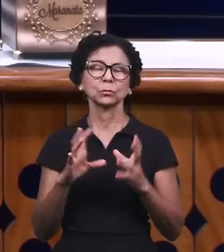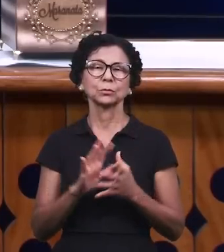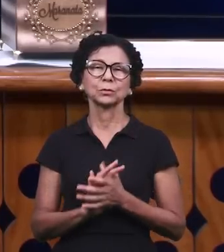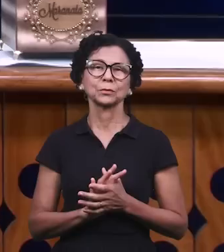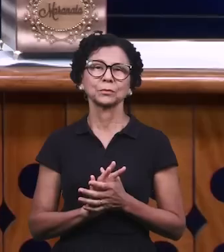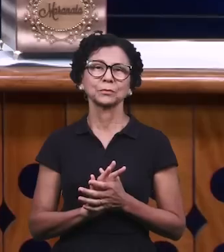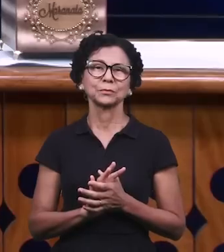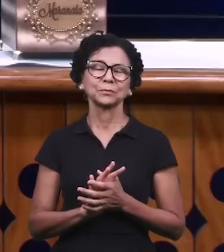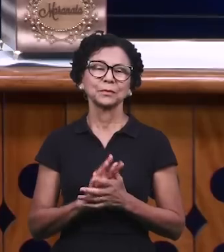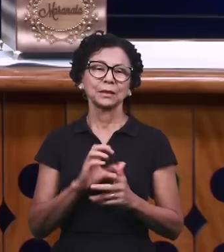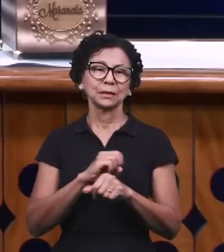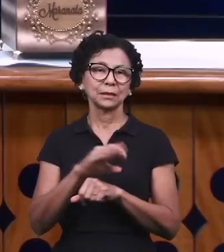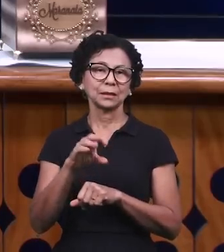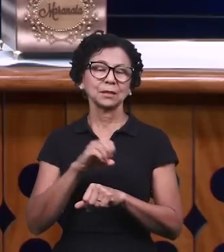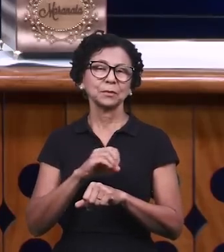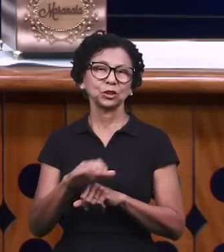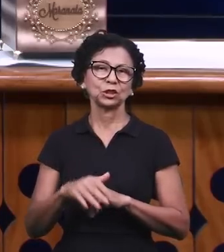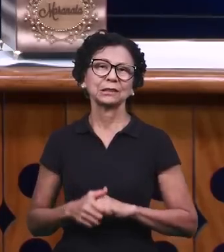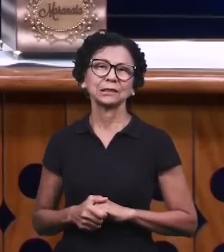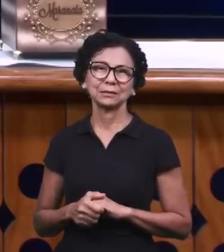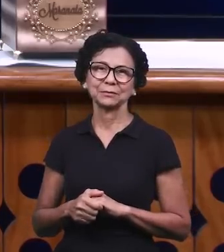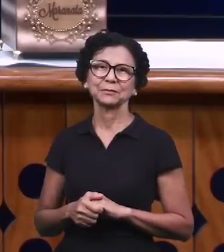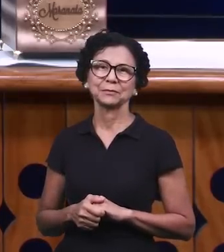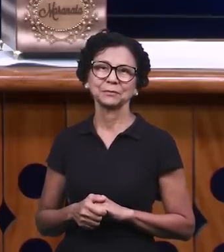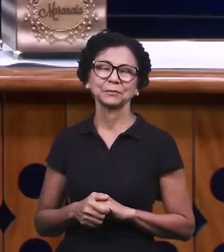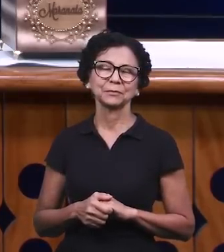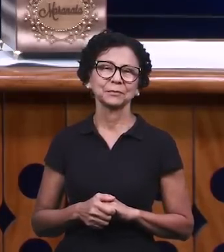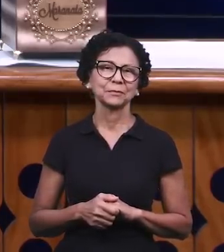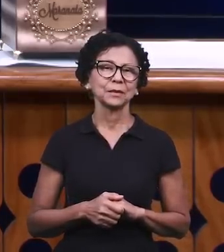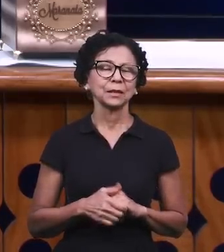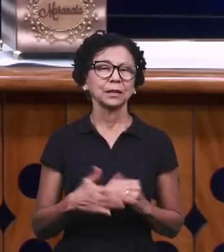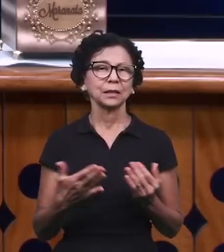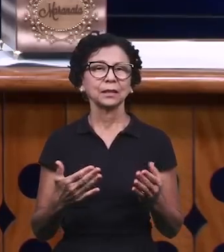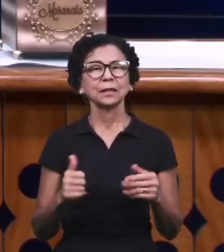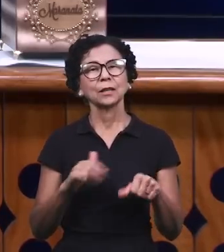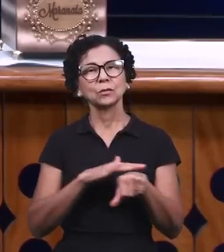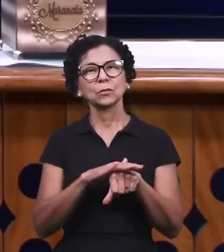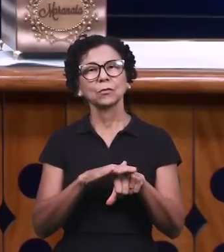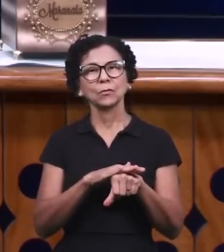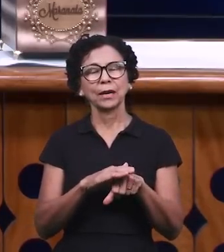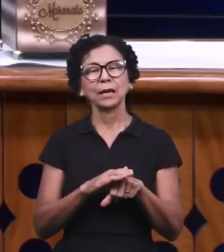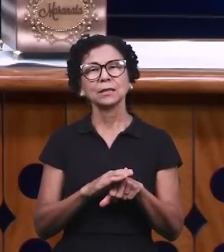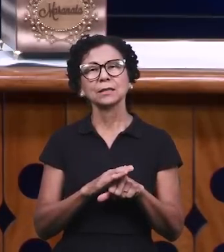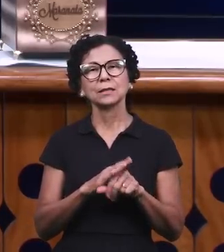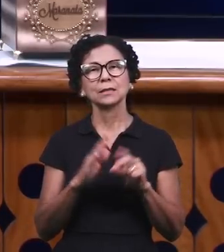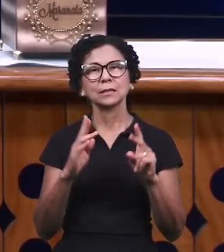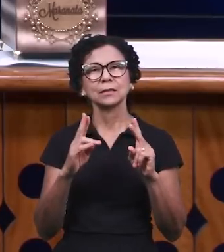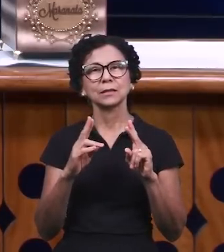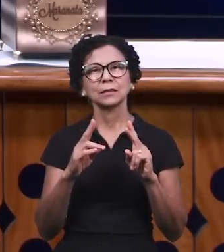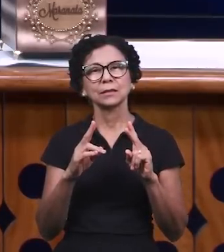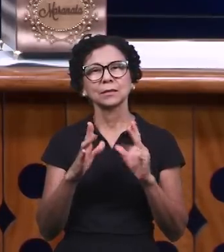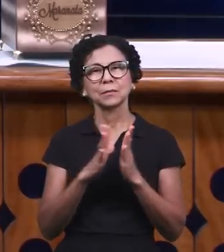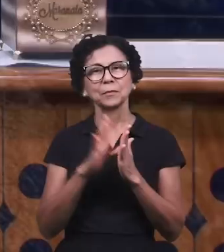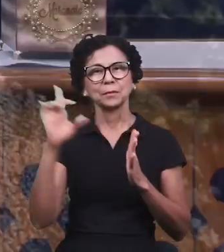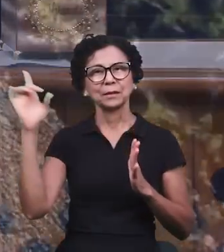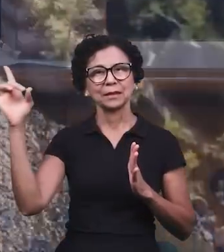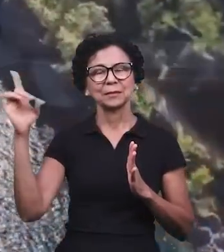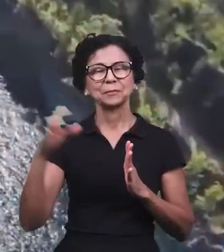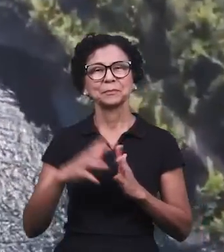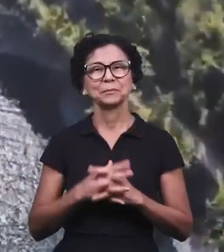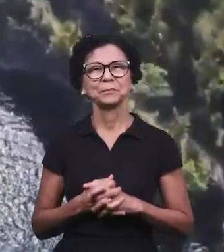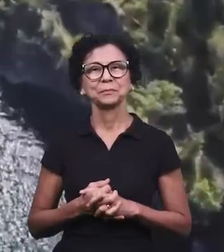hoje neste culto onde haverá a abordagem sobre o Conversas Bíblicas. Vamos então cantar louvando ao nosso Deus.